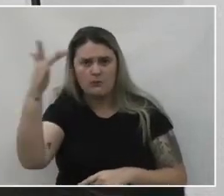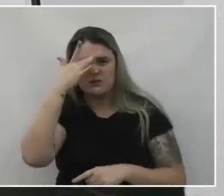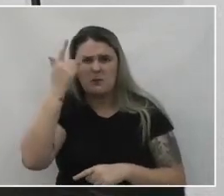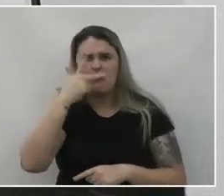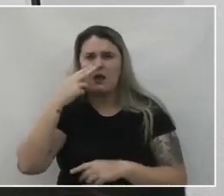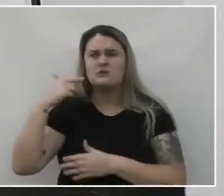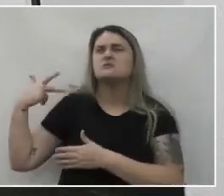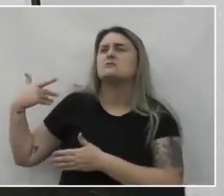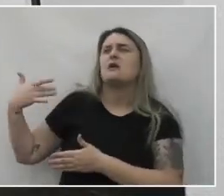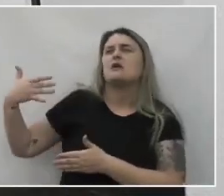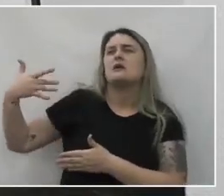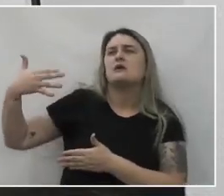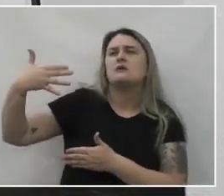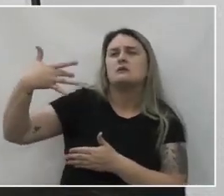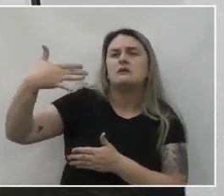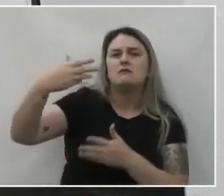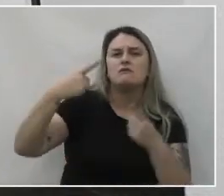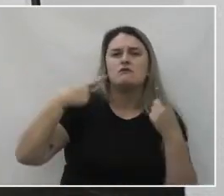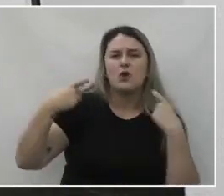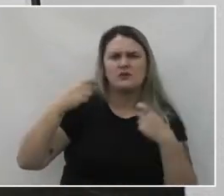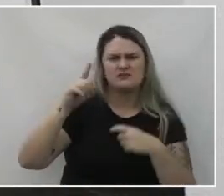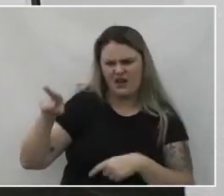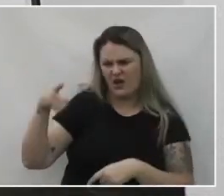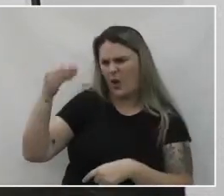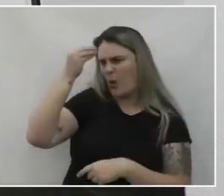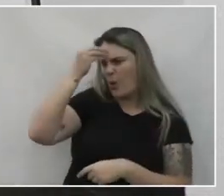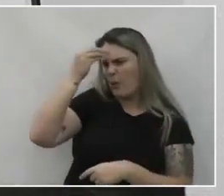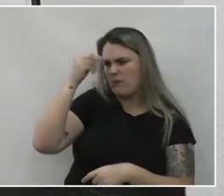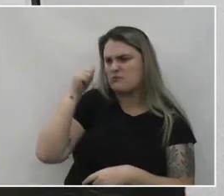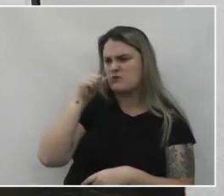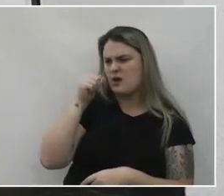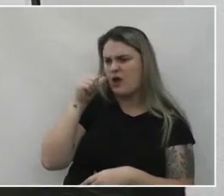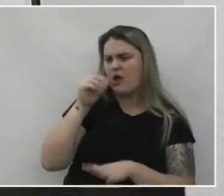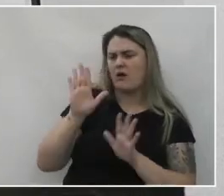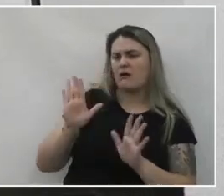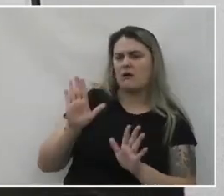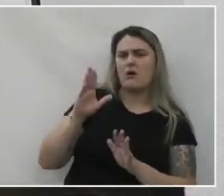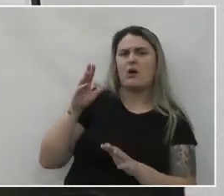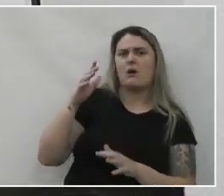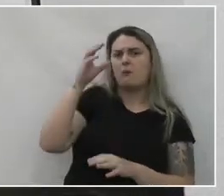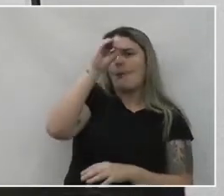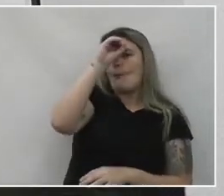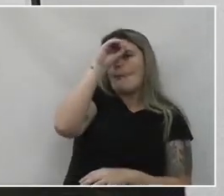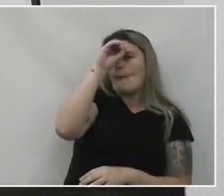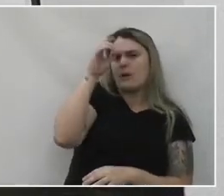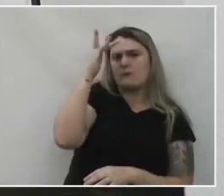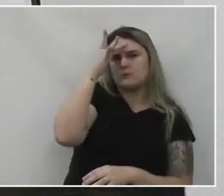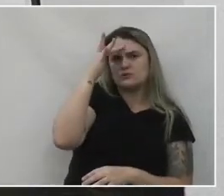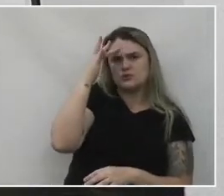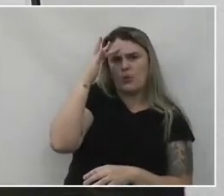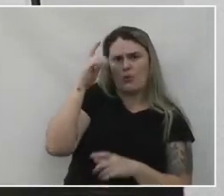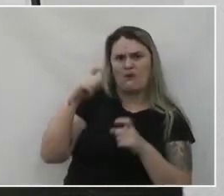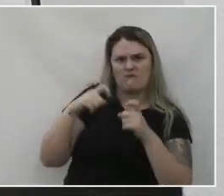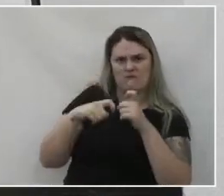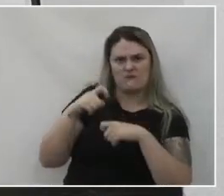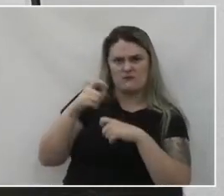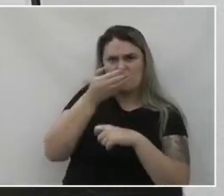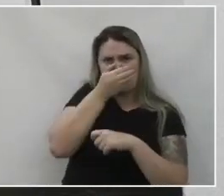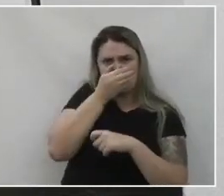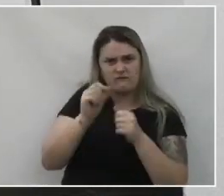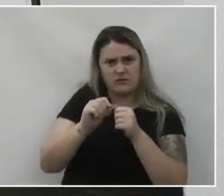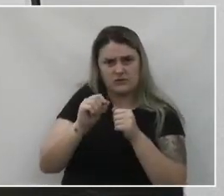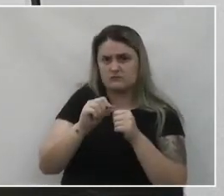de violência que sempre buscam culpar a vítima e inocentar o agressor. Esses comportamentos não podem, sob